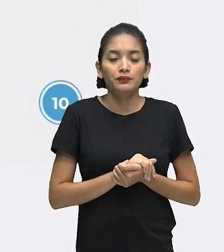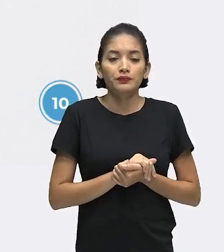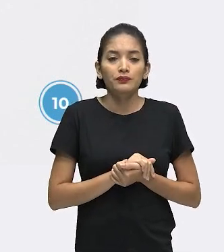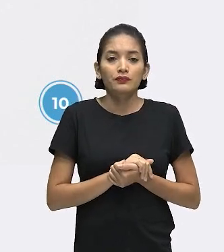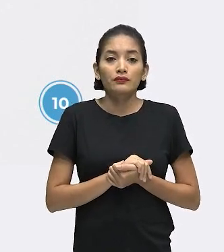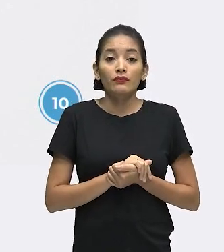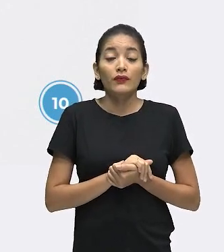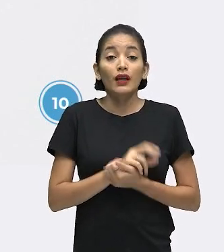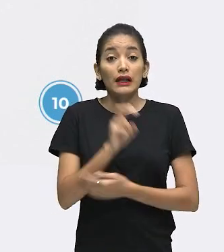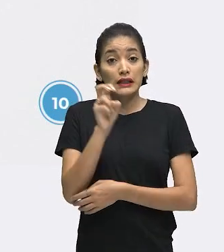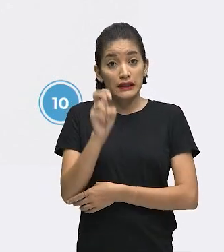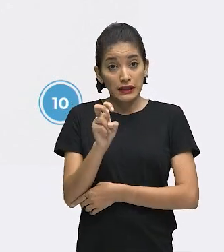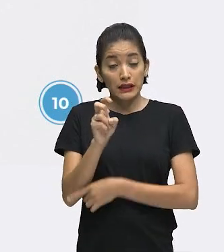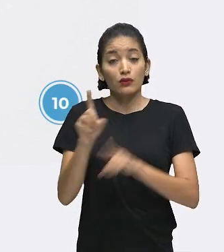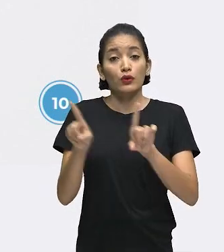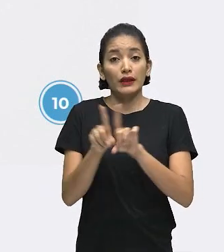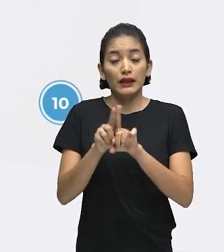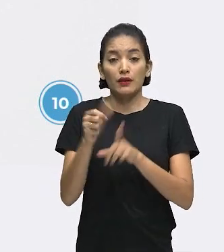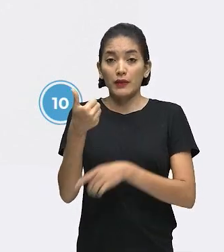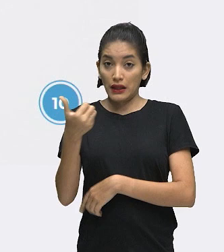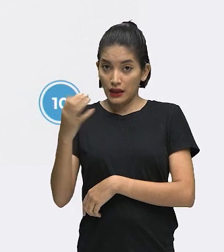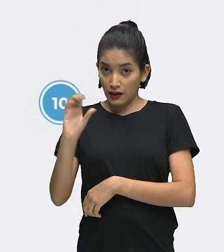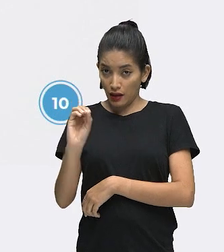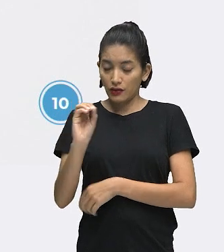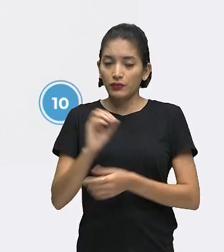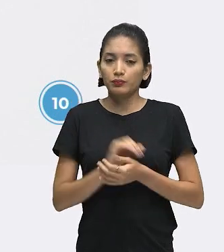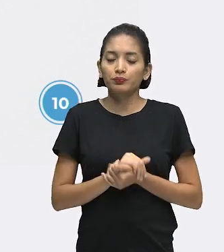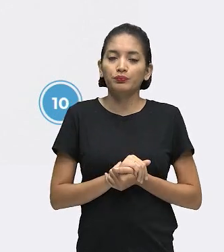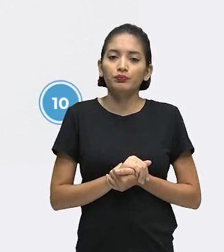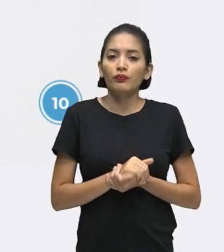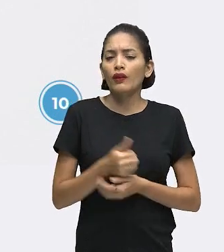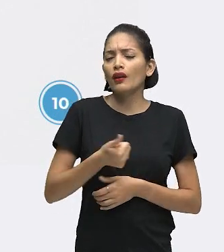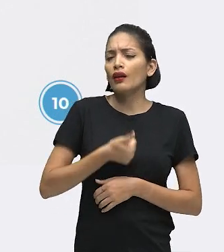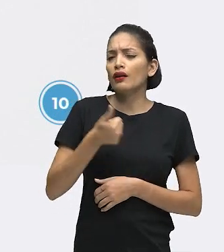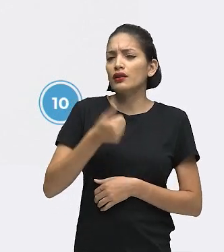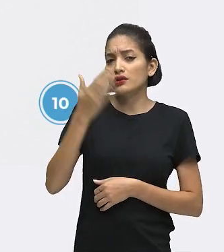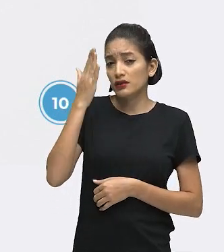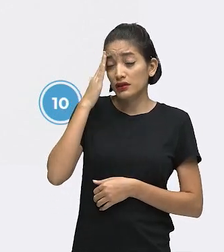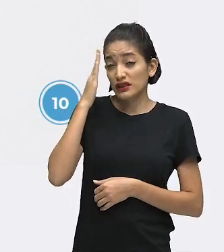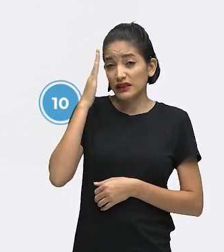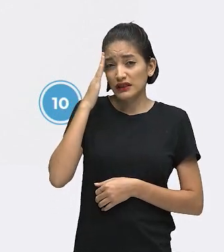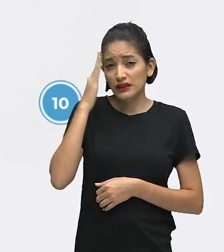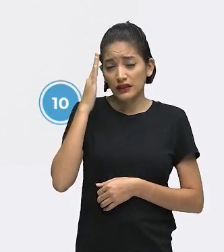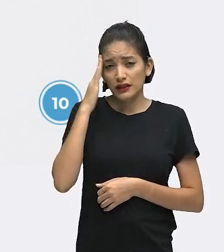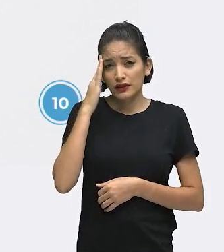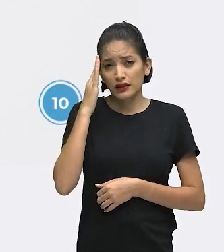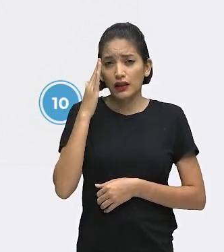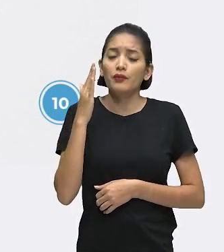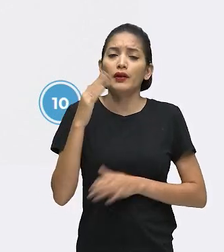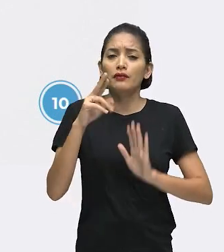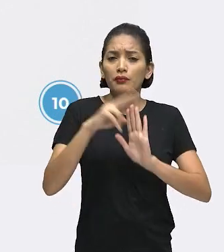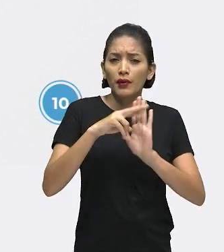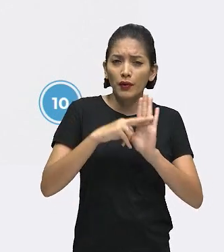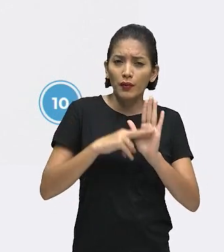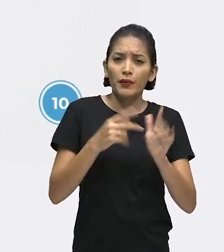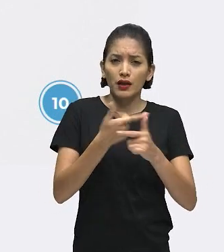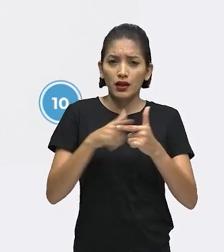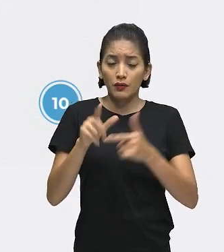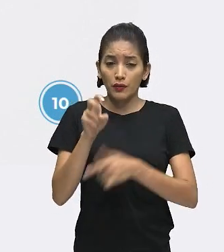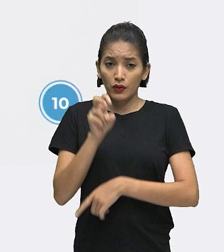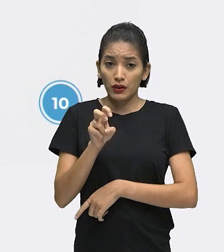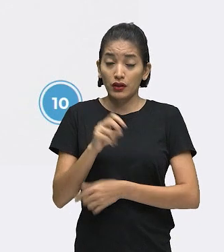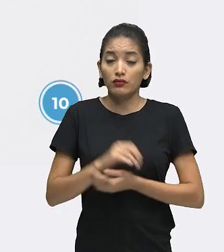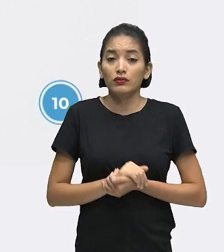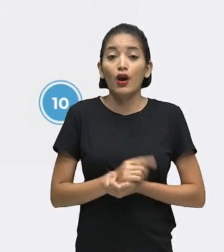por 5 e por 10. Primeiro a gente vai ver o critério de divisibilidade por 5. Um número